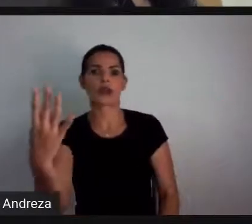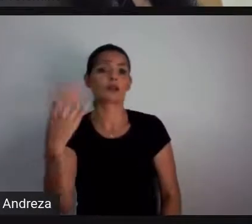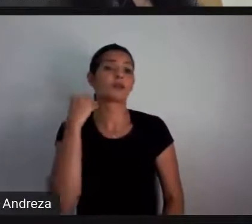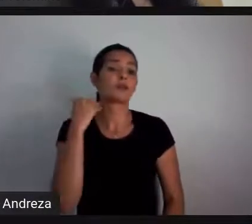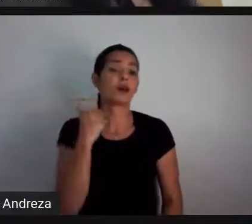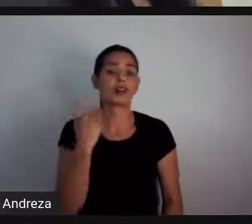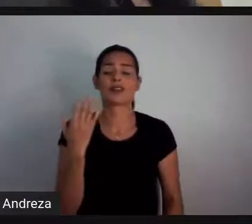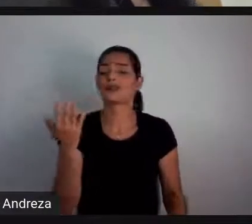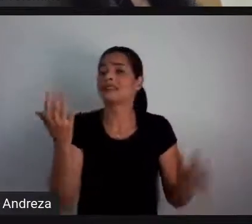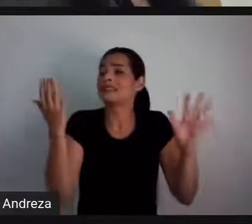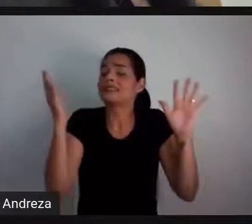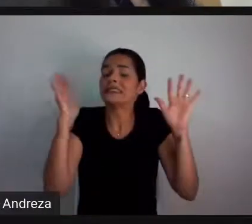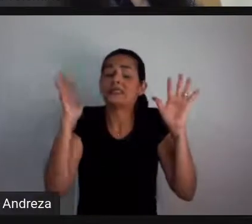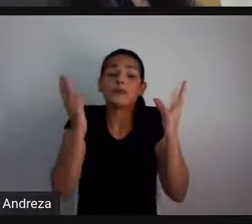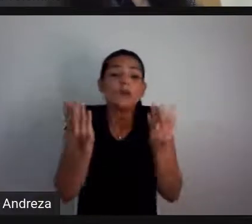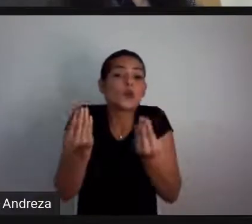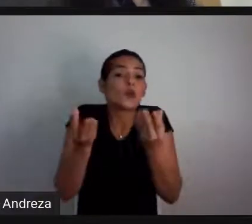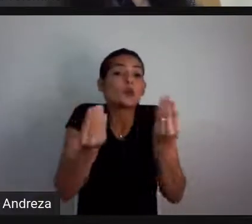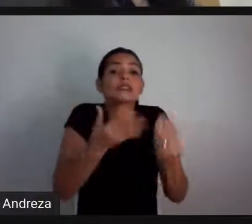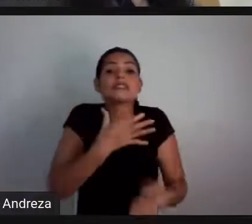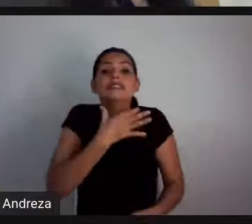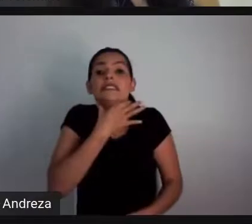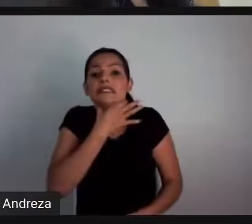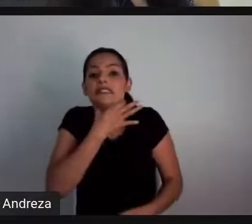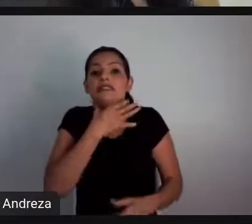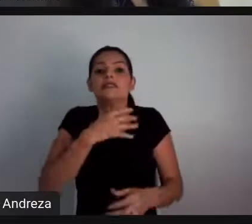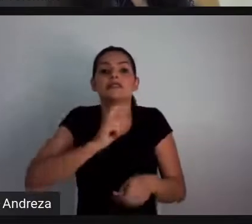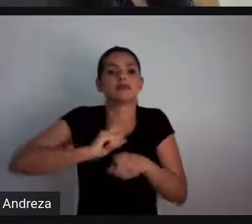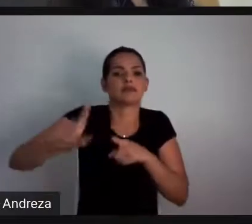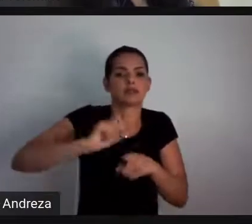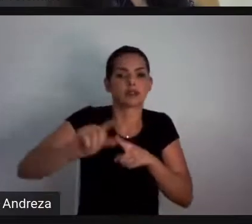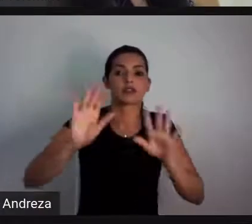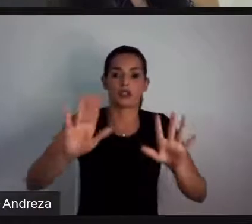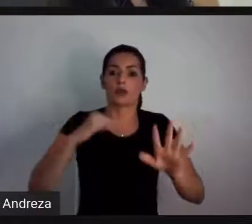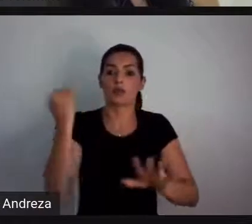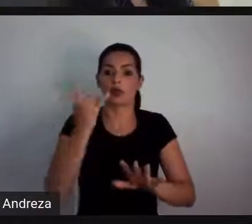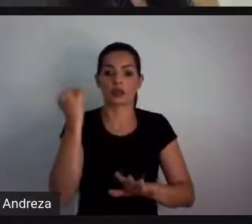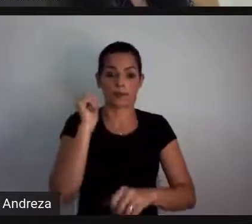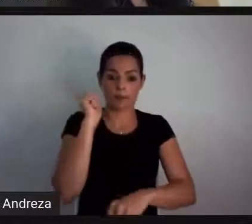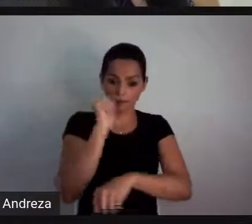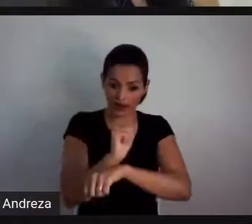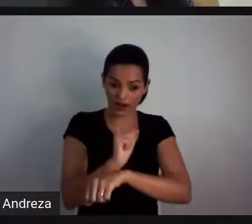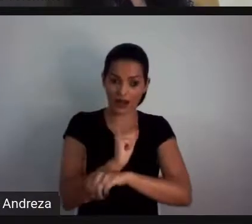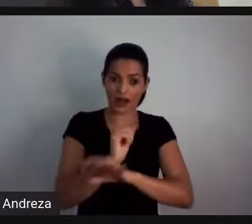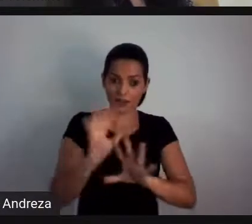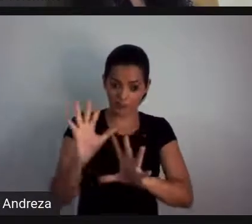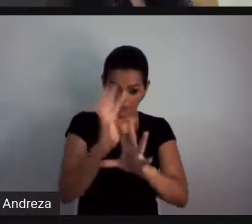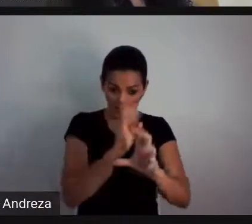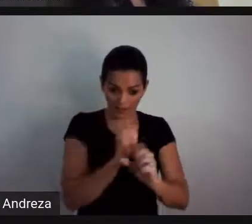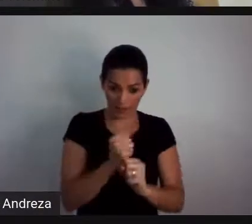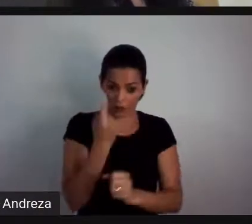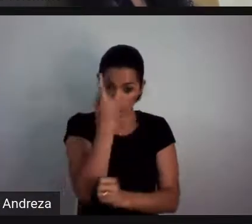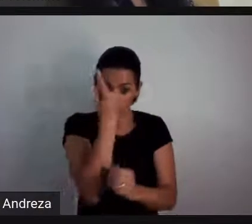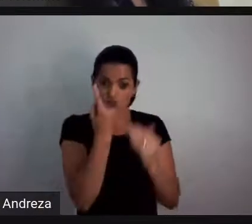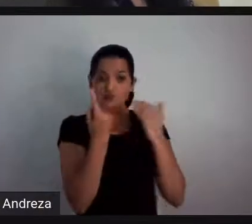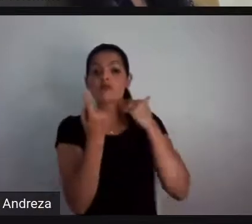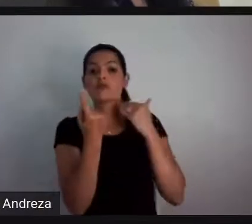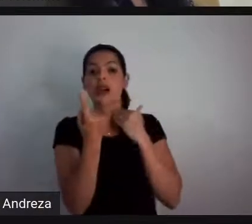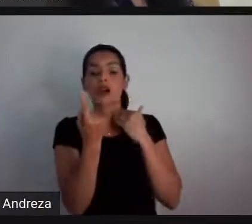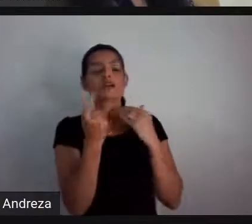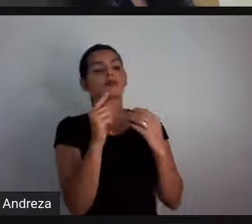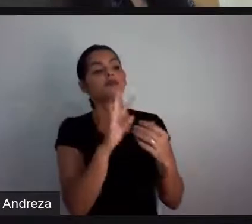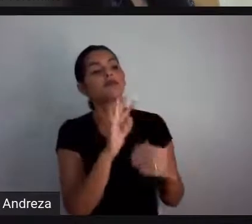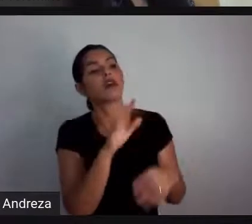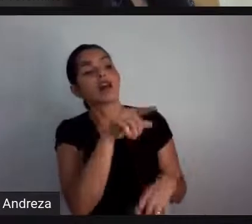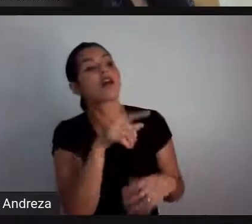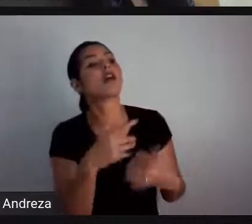já foi para uma financeira, então acho que é importante parar, concentrar tudo isso numa instituição só, e naquela instituição